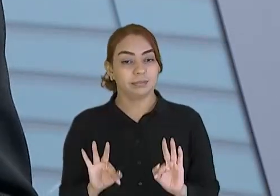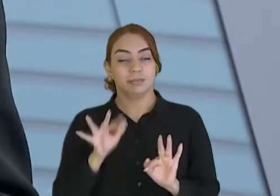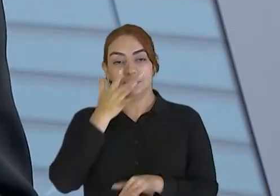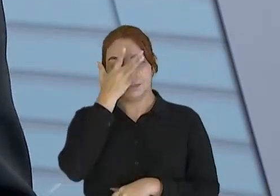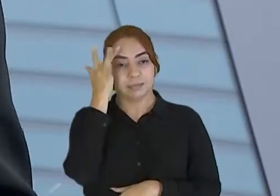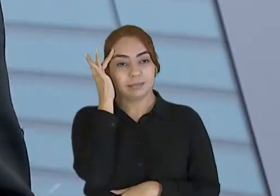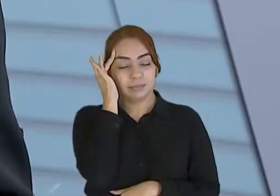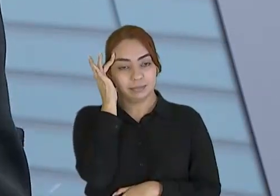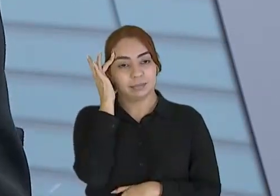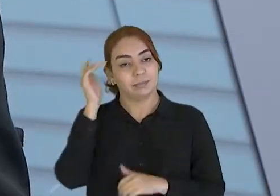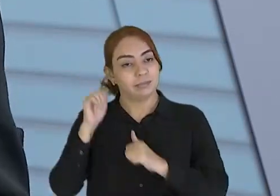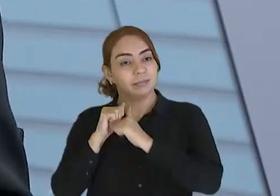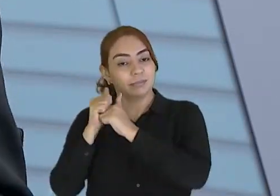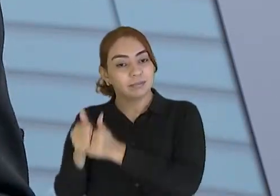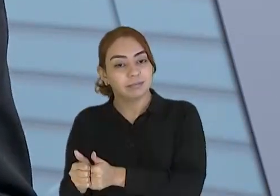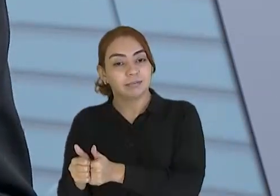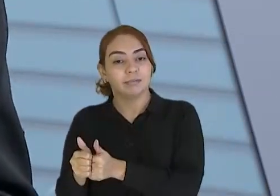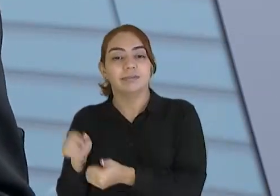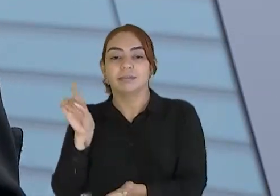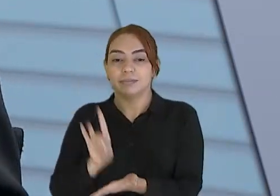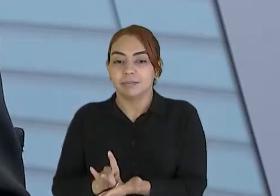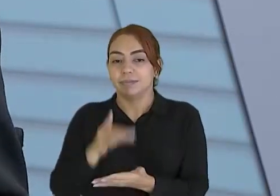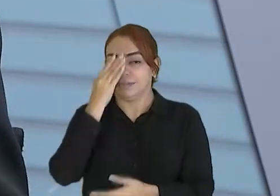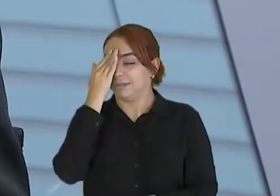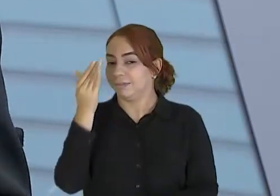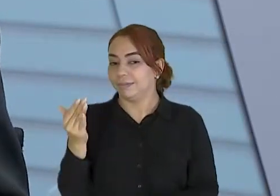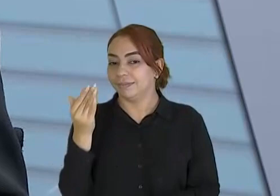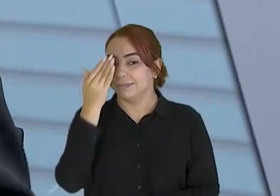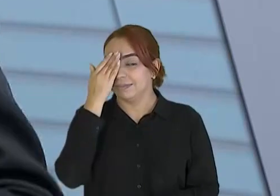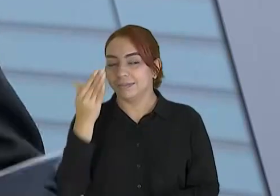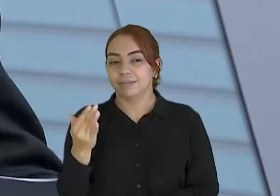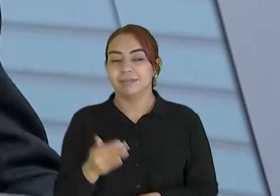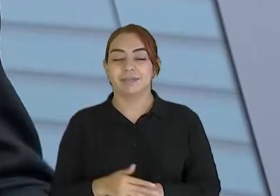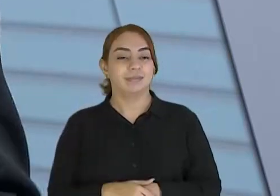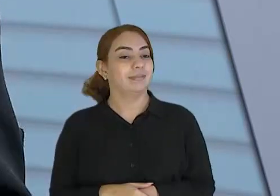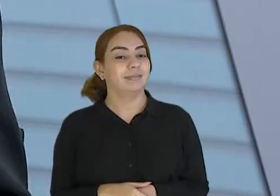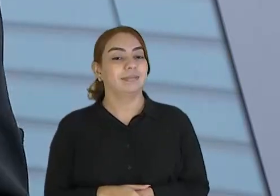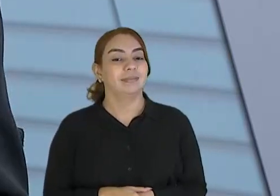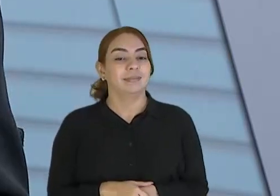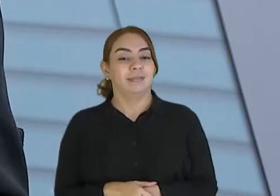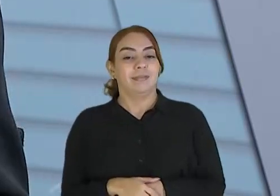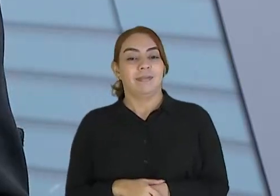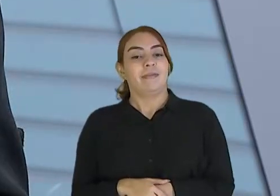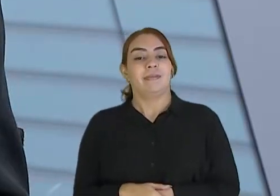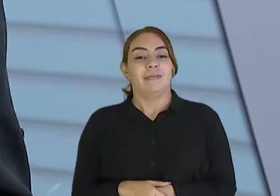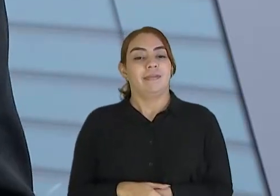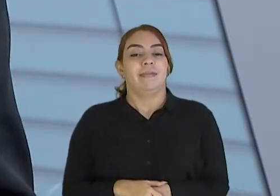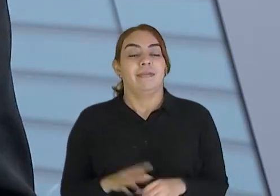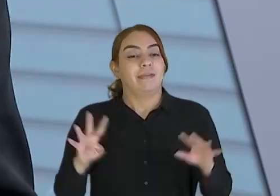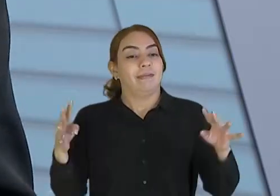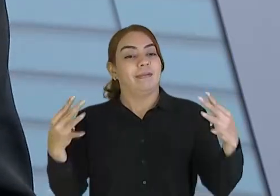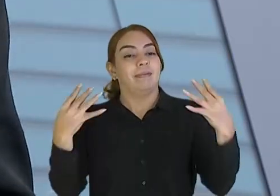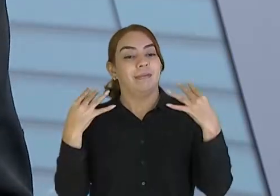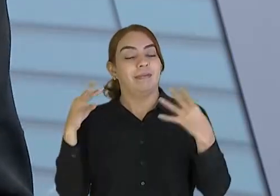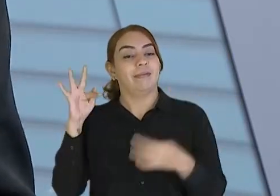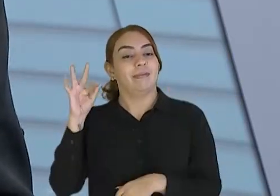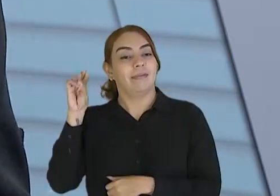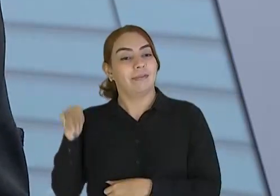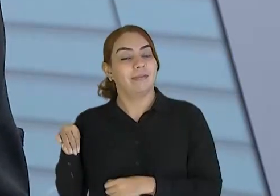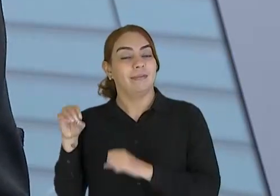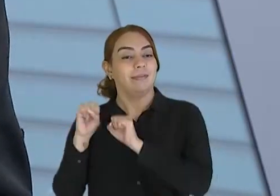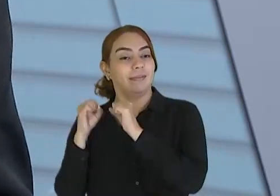estão ouvindo, é muita gente. Eu agradeço a minha audiência, a nossa audiência maravilhosa pelas ondas do rádio, lá na FM